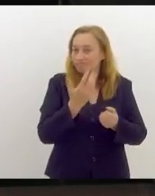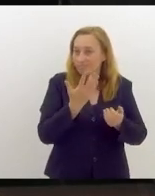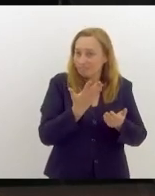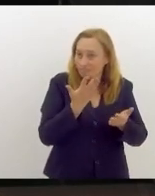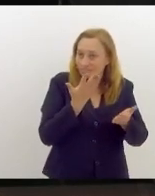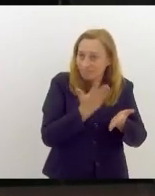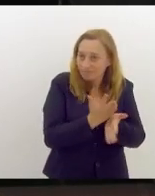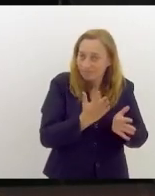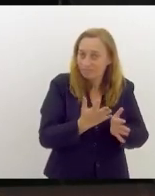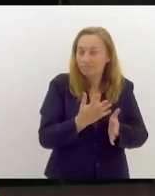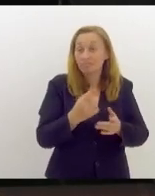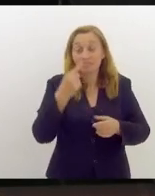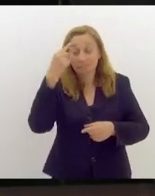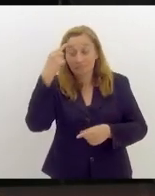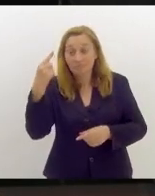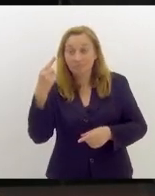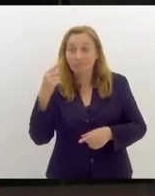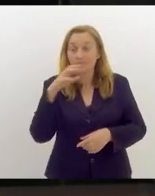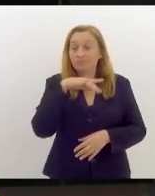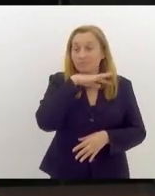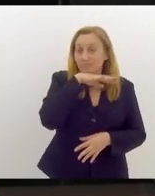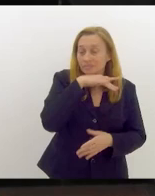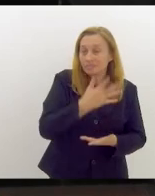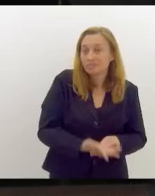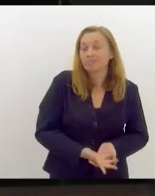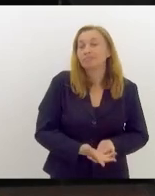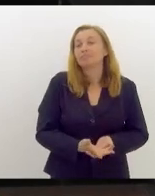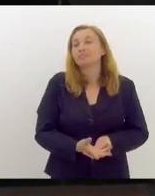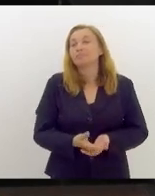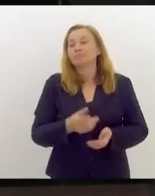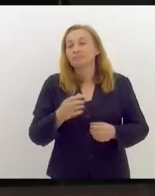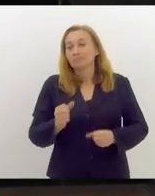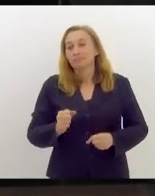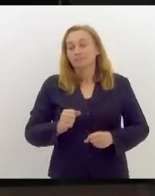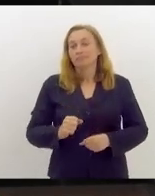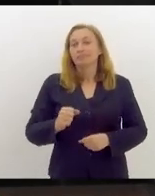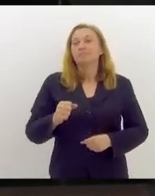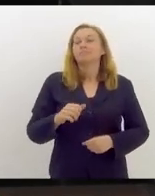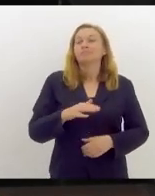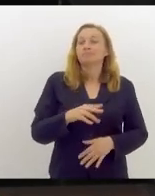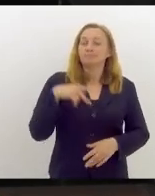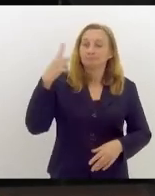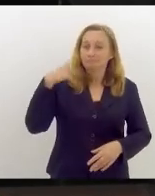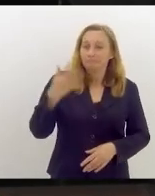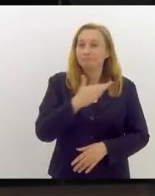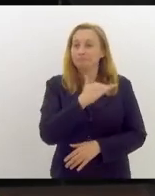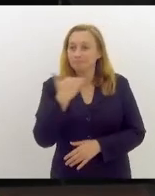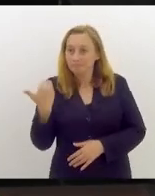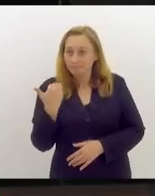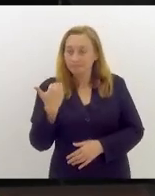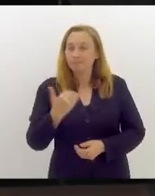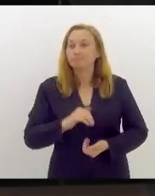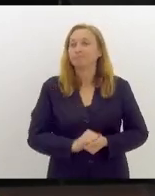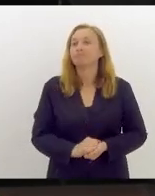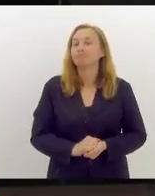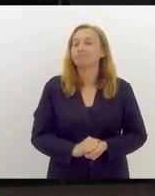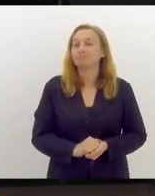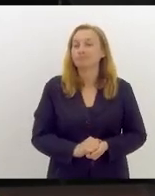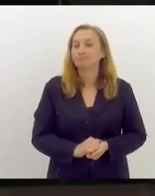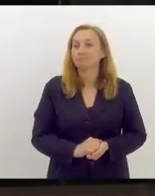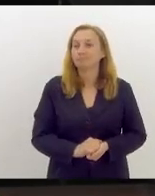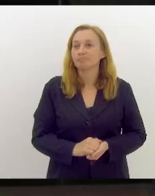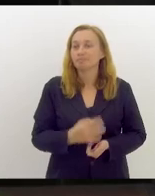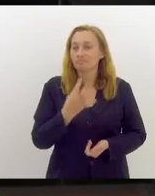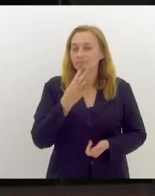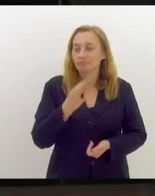uma lógica conversa negacionista que apostou na política da Morte inclusive inviabilizando o